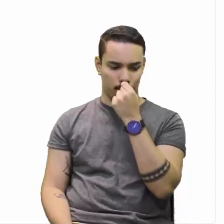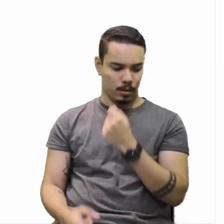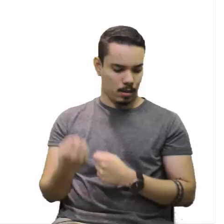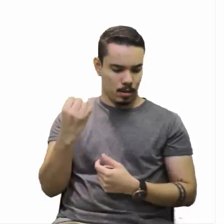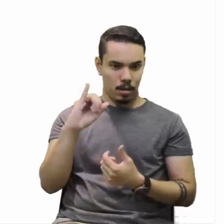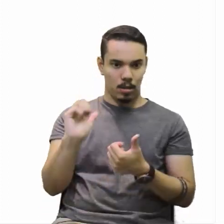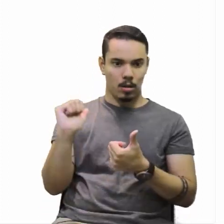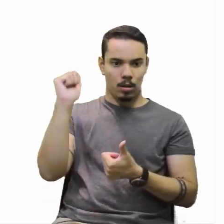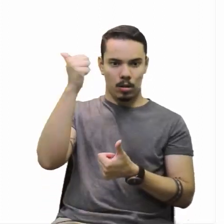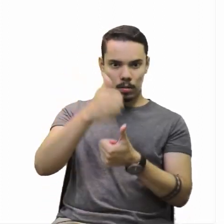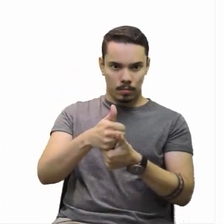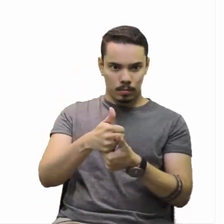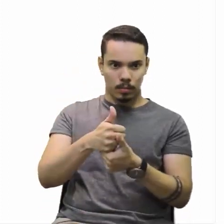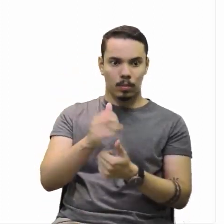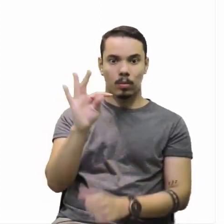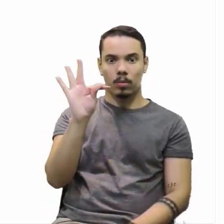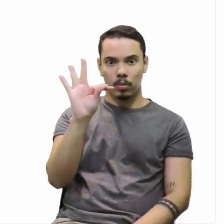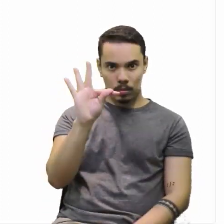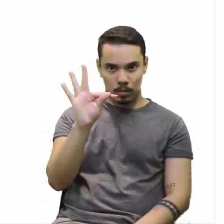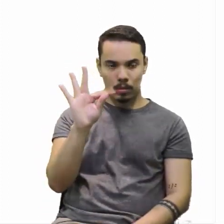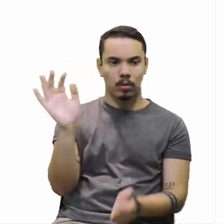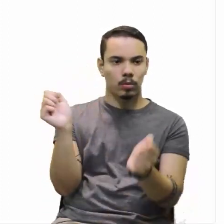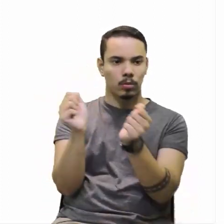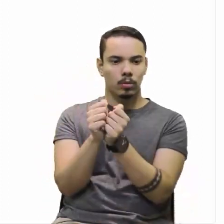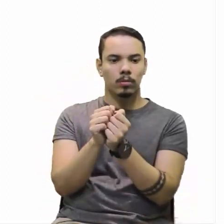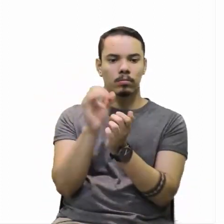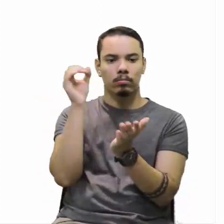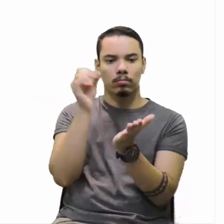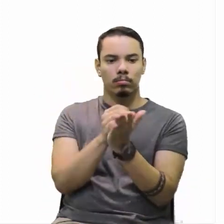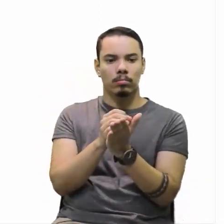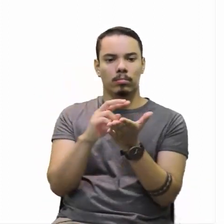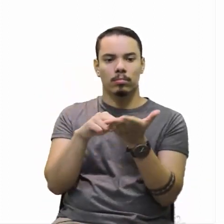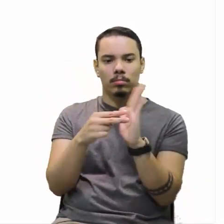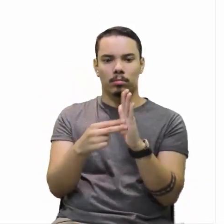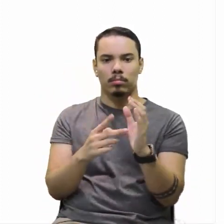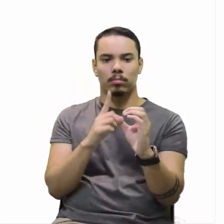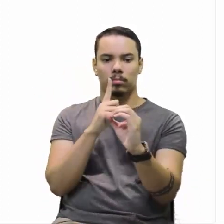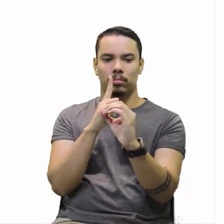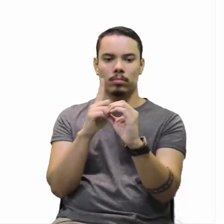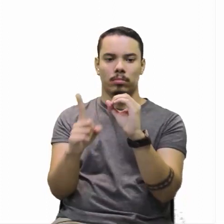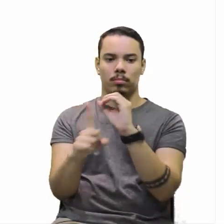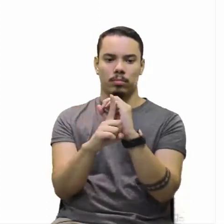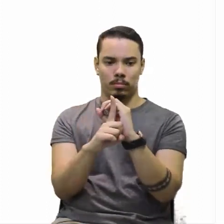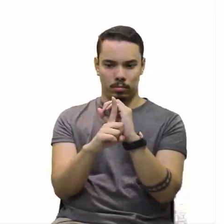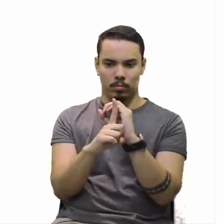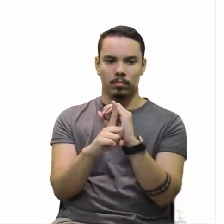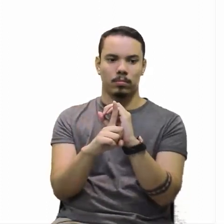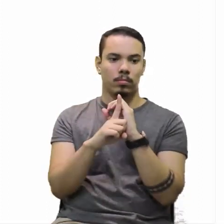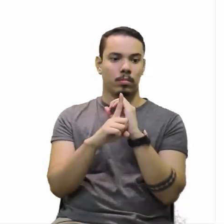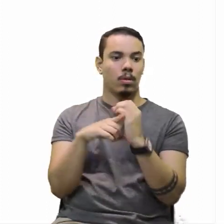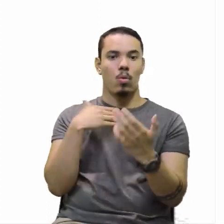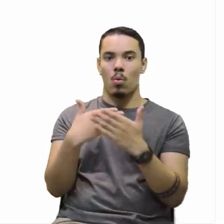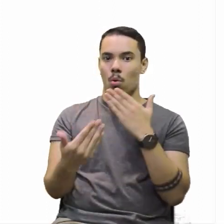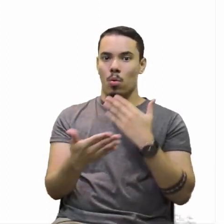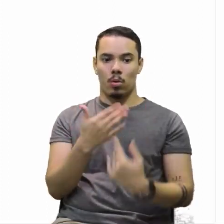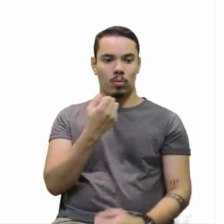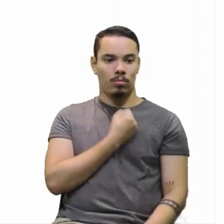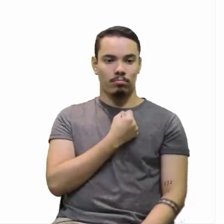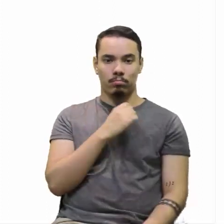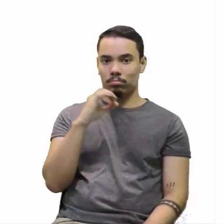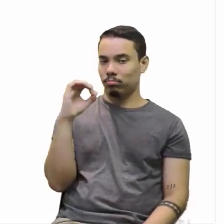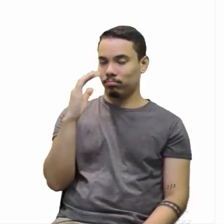Substitui, né, o t no lugar do 0, o resultado é o φ. Então, 0 multiplicado por qualquer número,